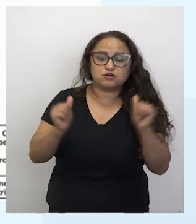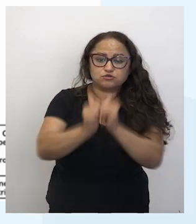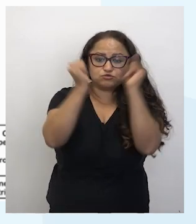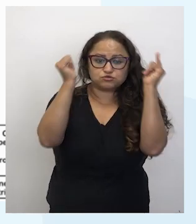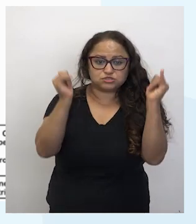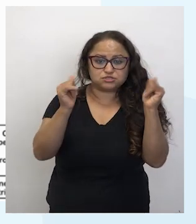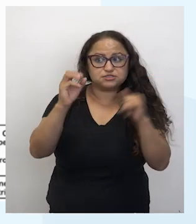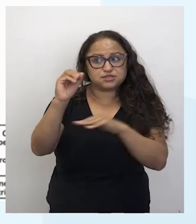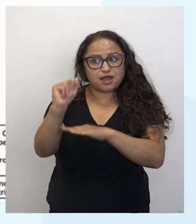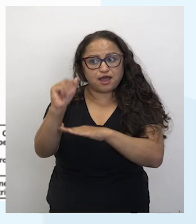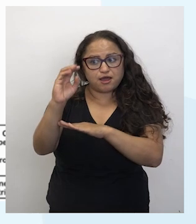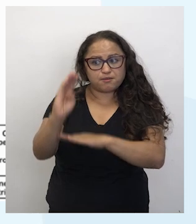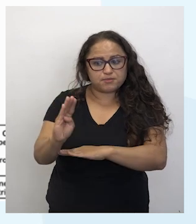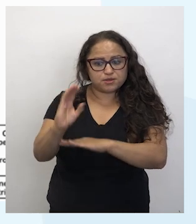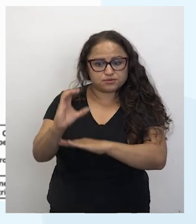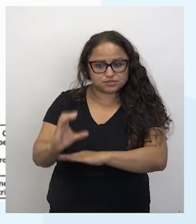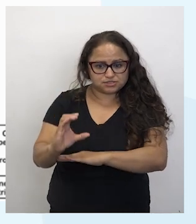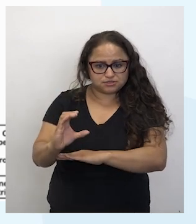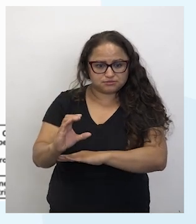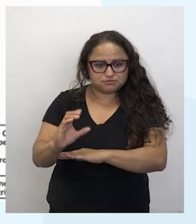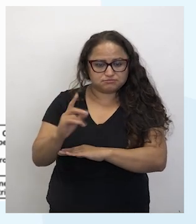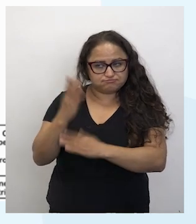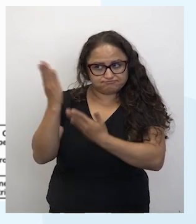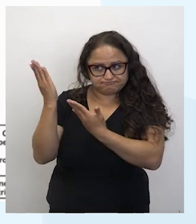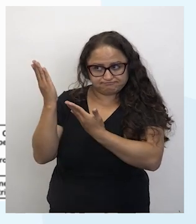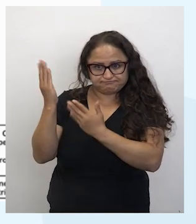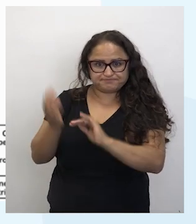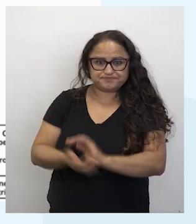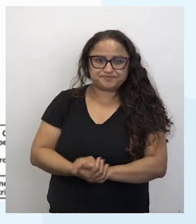B ou C. Olha aí o Bora gráfico, lá. estudante.